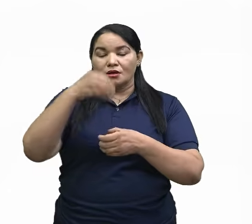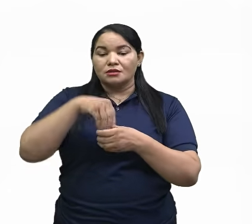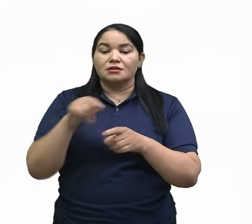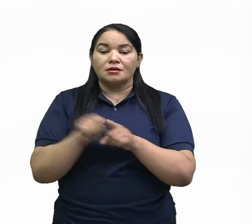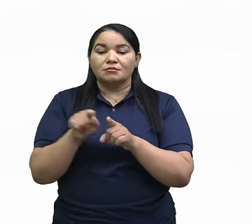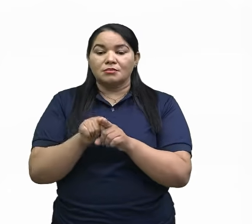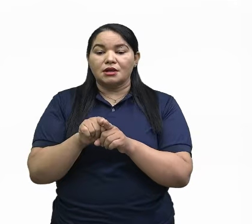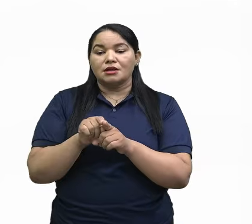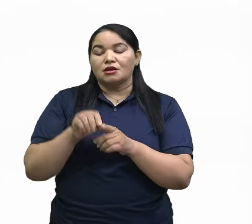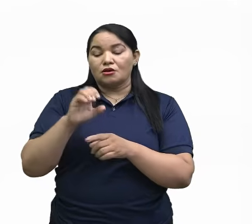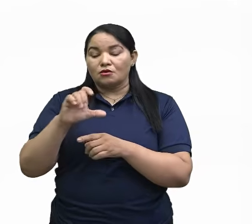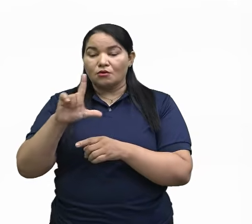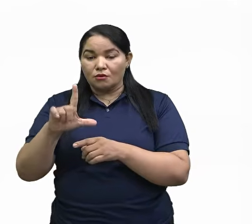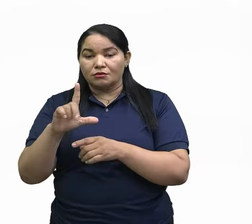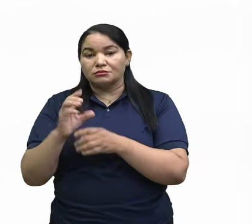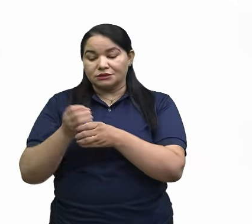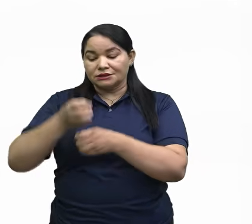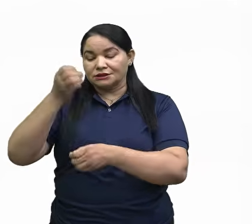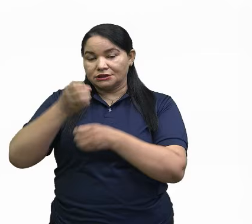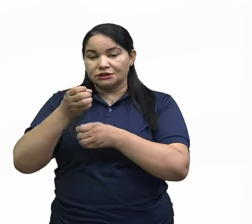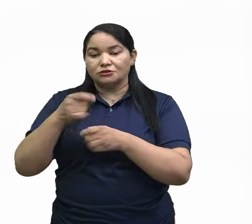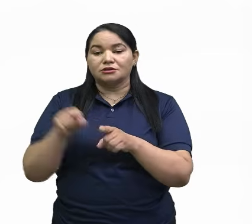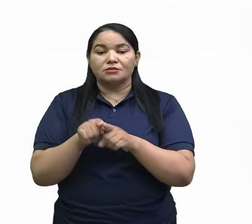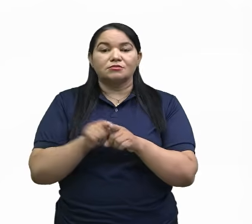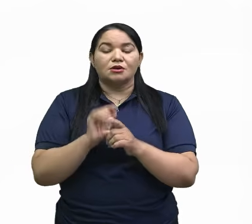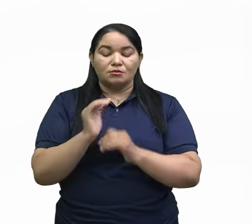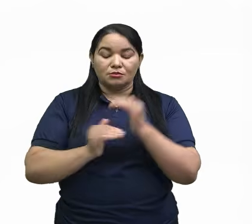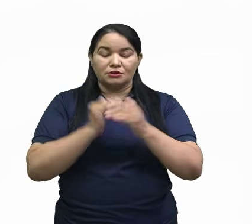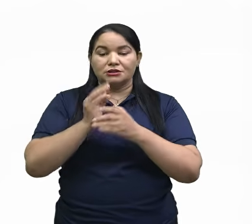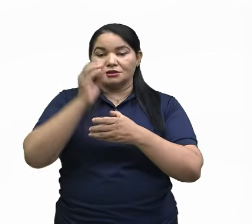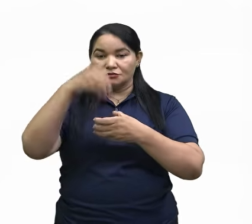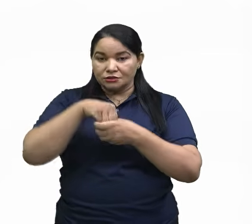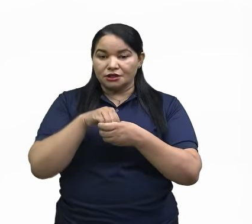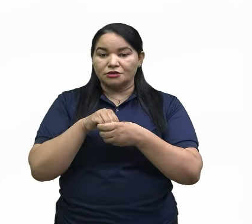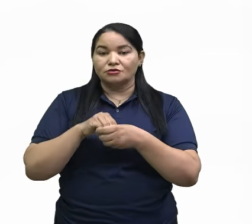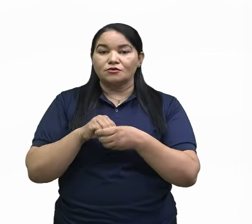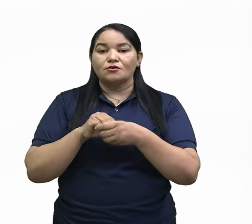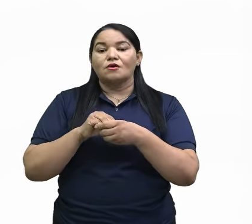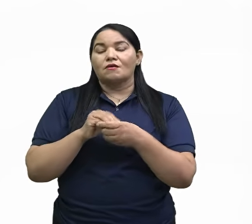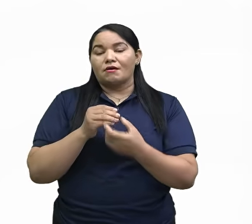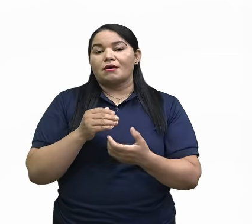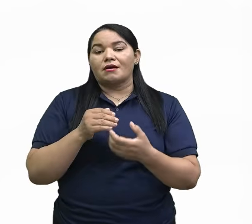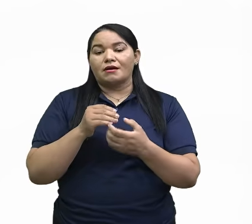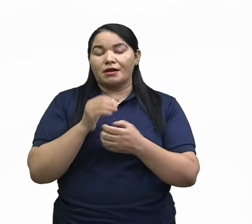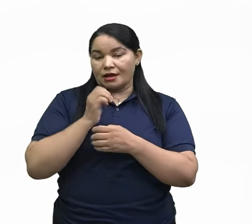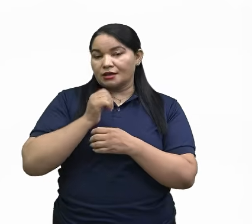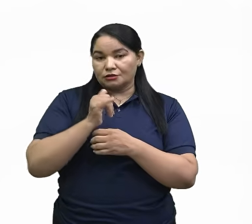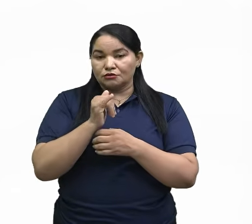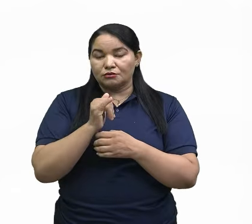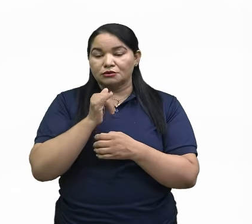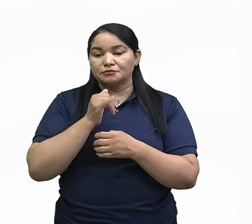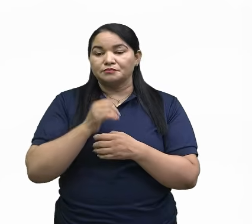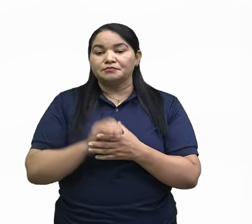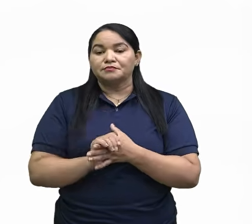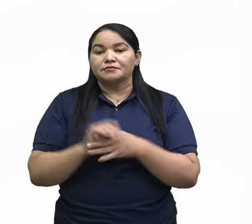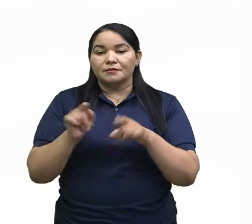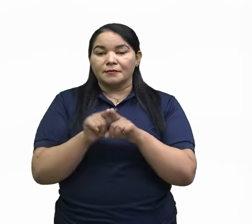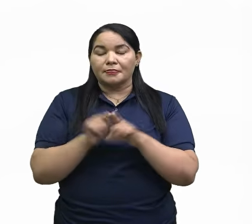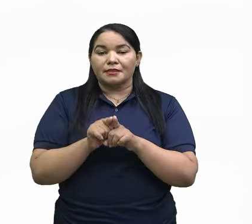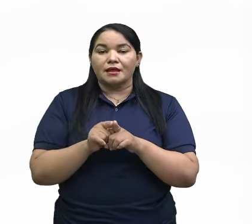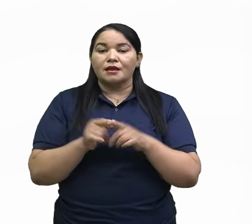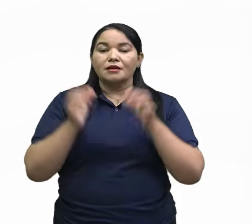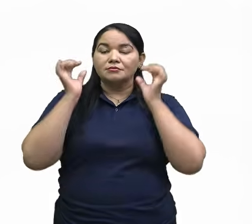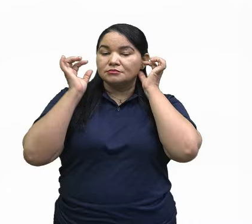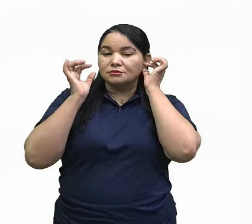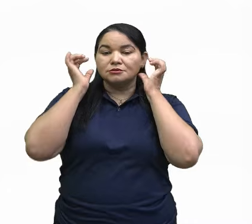cilindro também envolve processos de eletrólise. Qualquer bijuteria, um brinco que você está usando